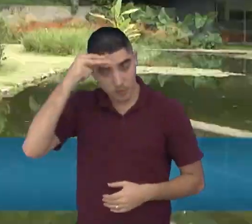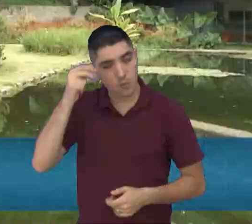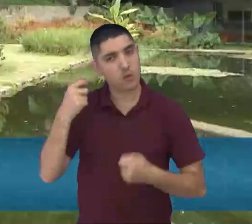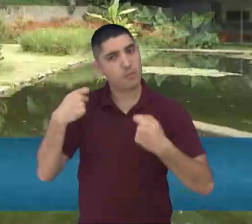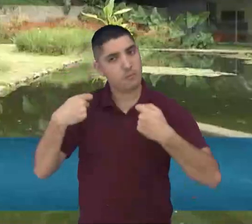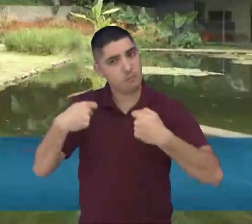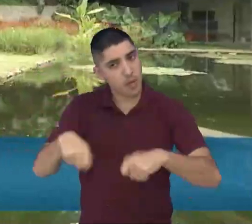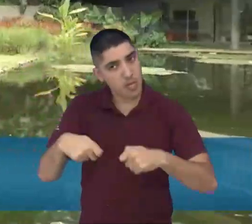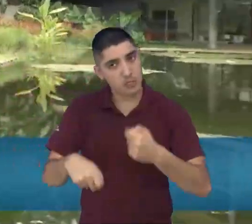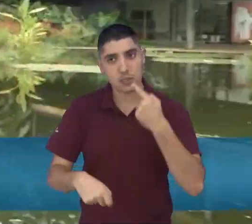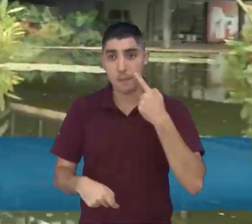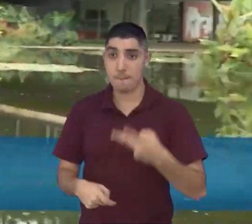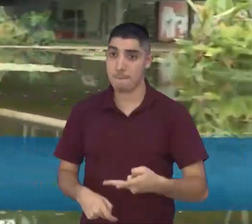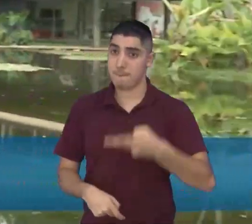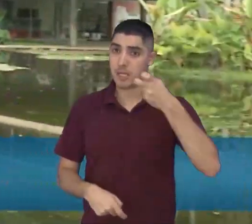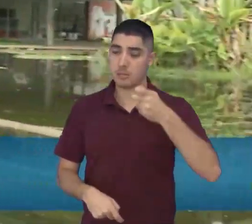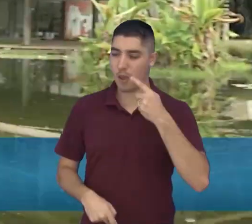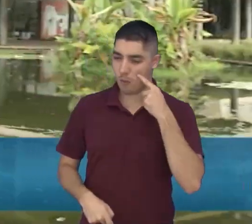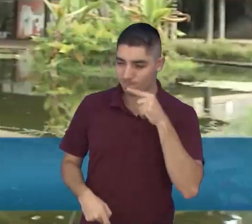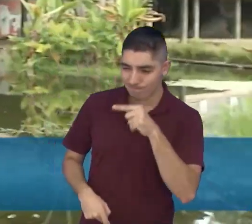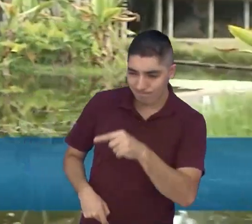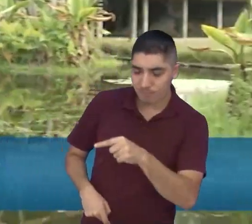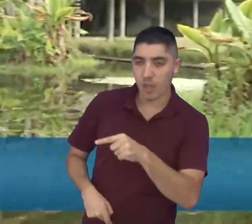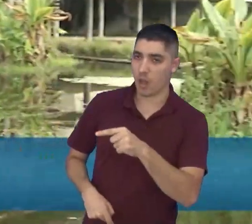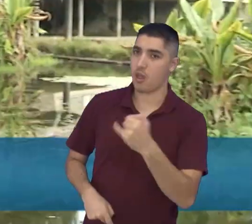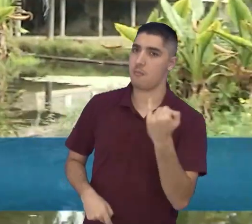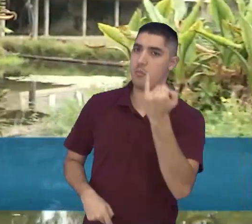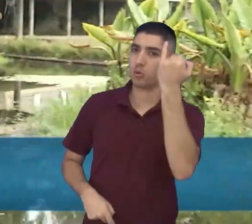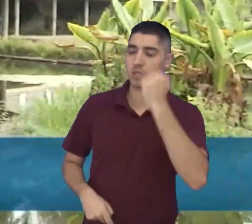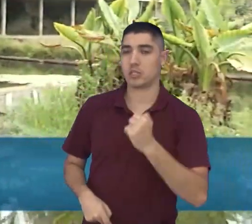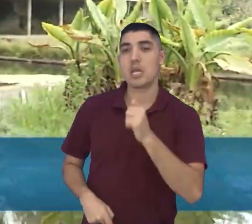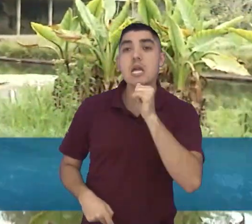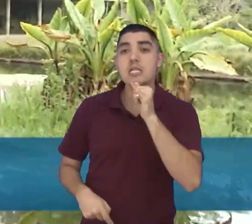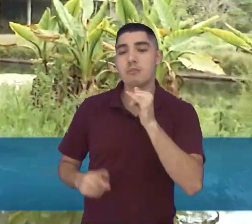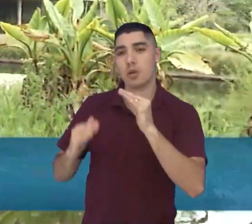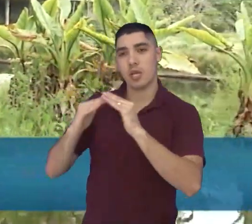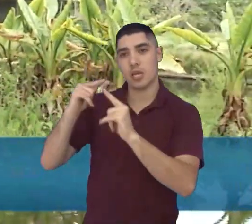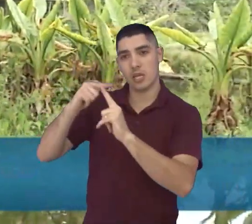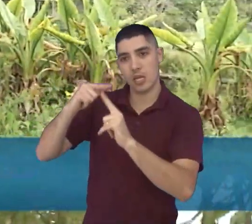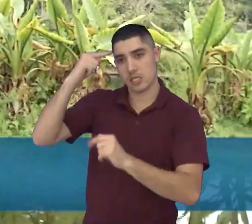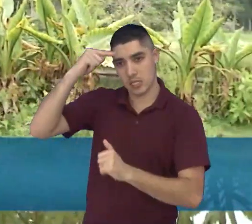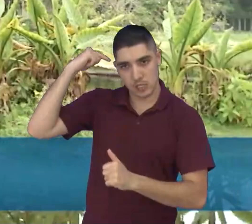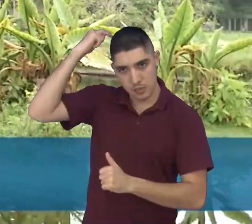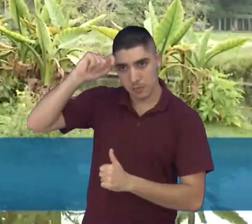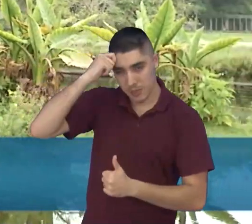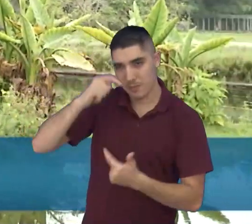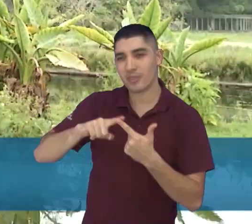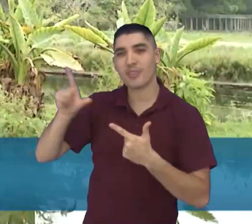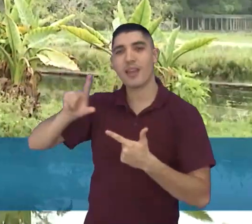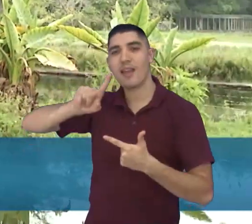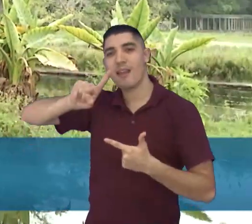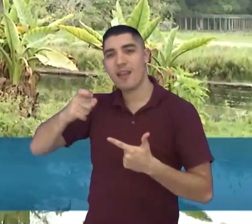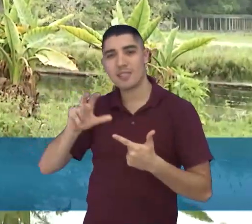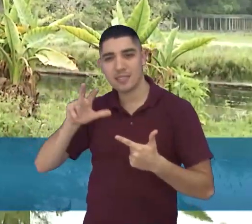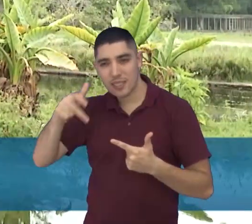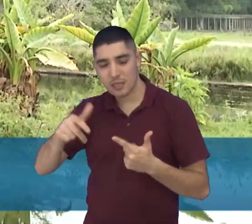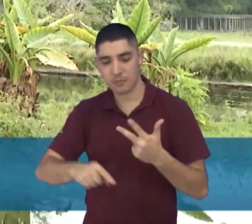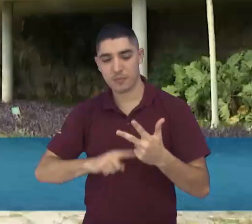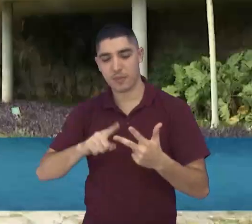esse valor para a população. A Igreja de São Benedito, a Câmara, né? O Jequitibá. O